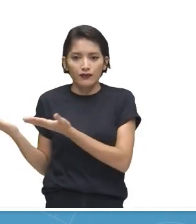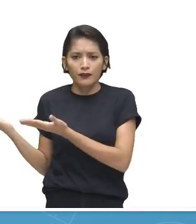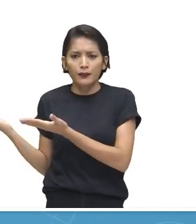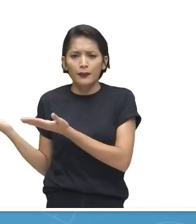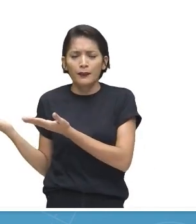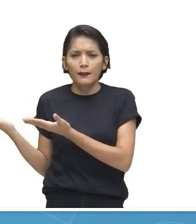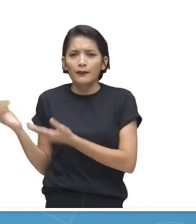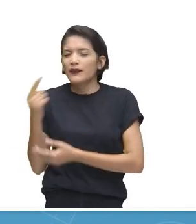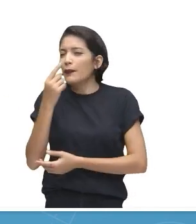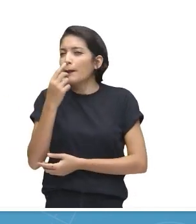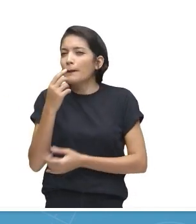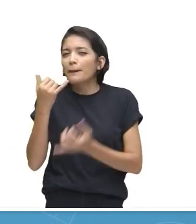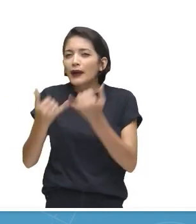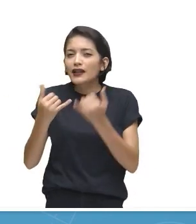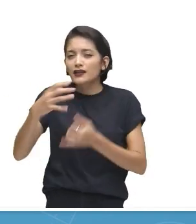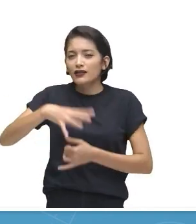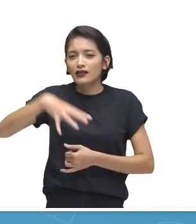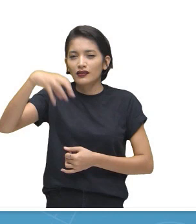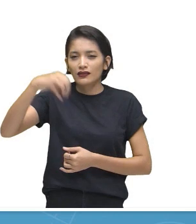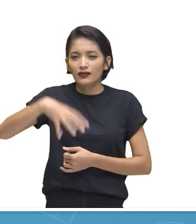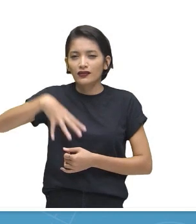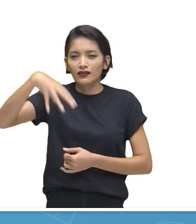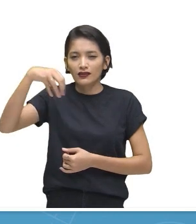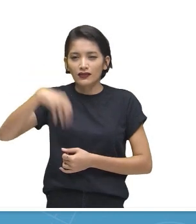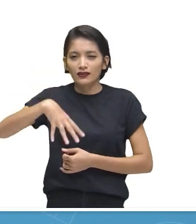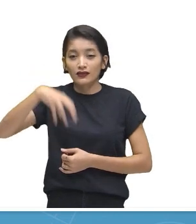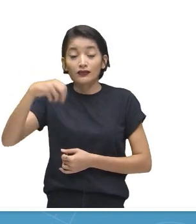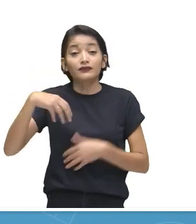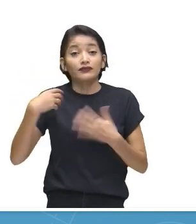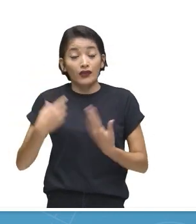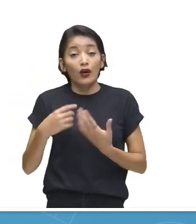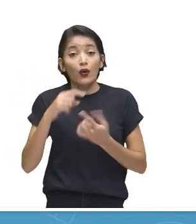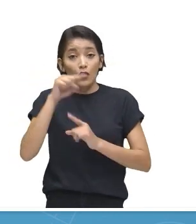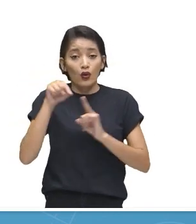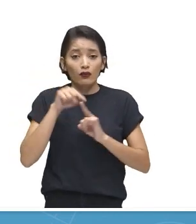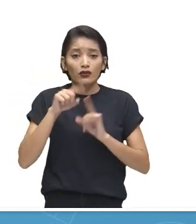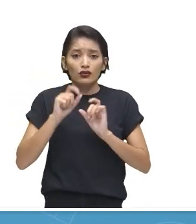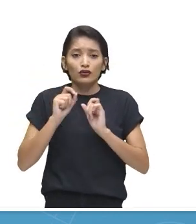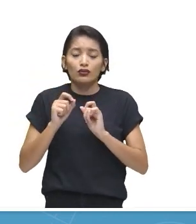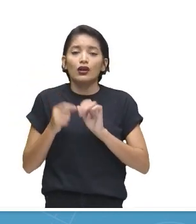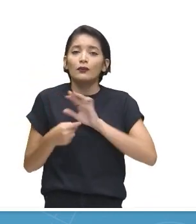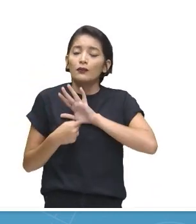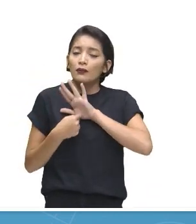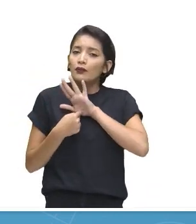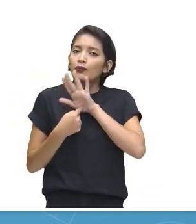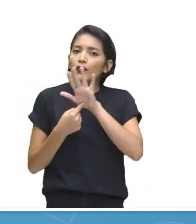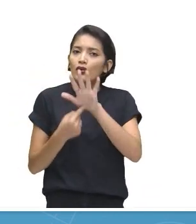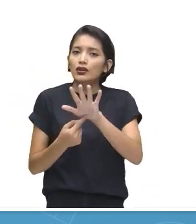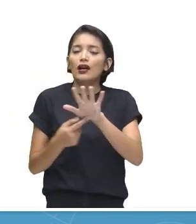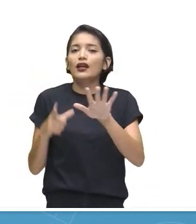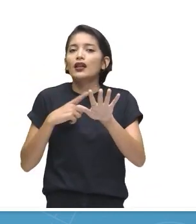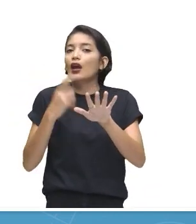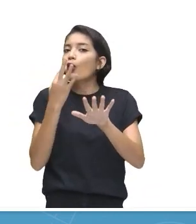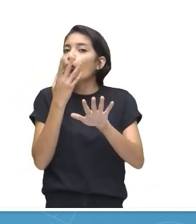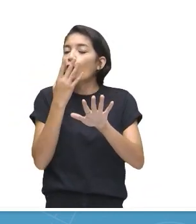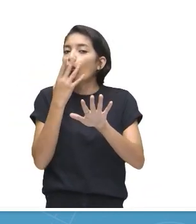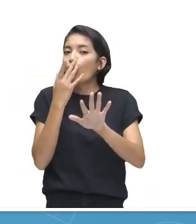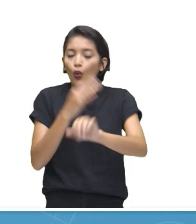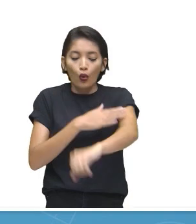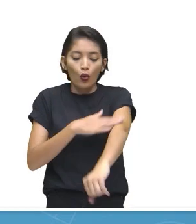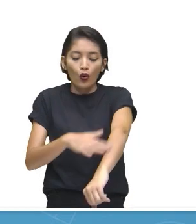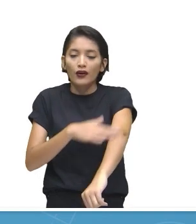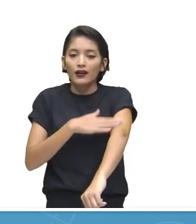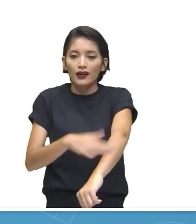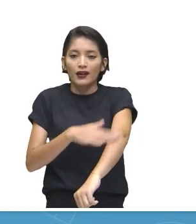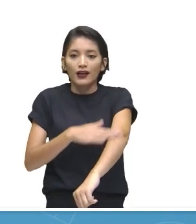aqui, ó. Nós temos aí o melanócito. E a função dele é produzir uma substância que vai dar a coloração da pele, que é